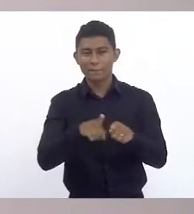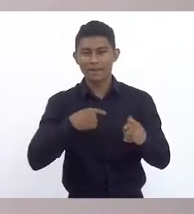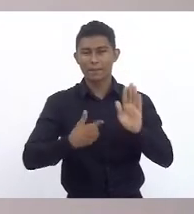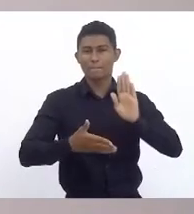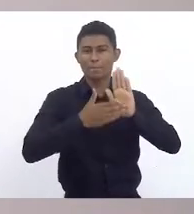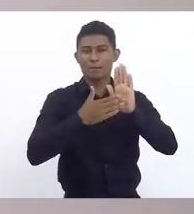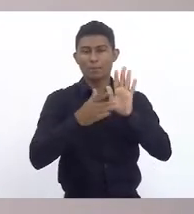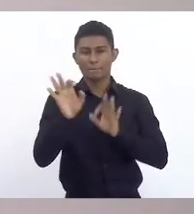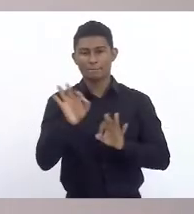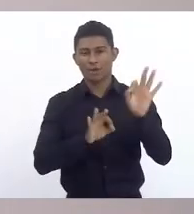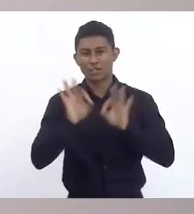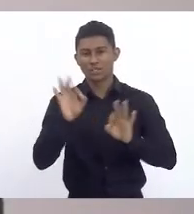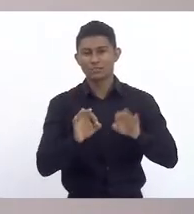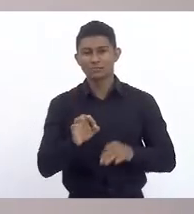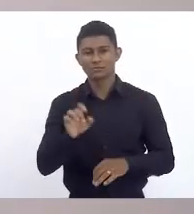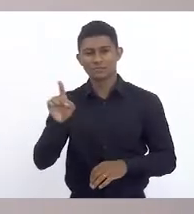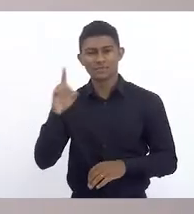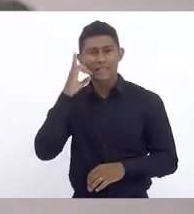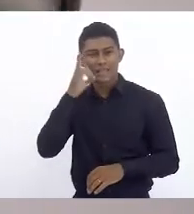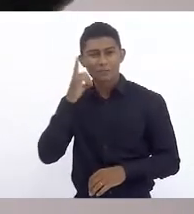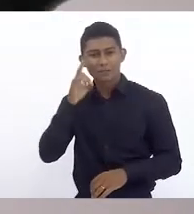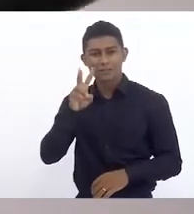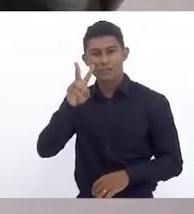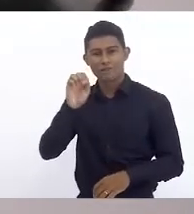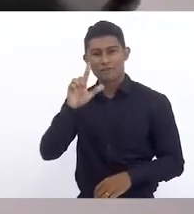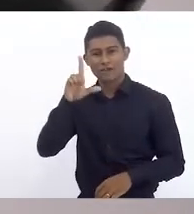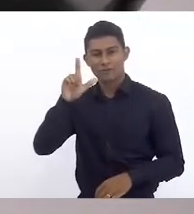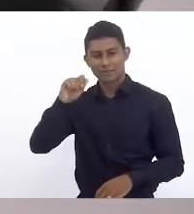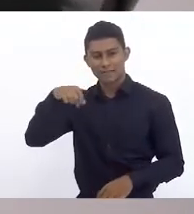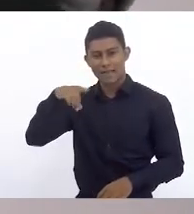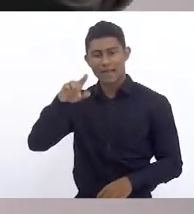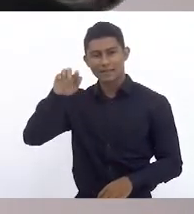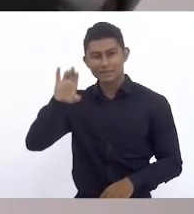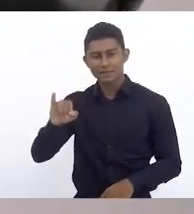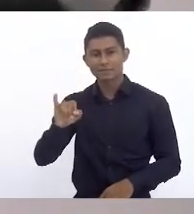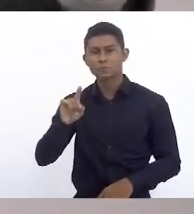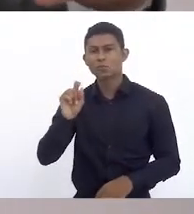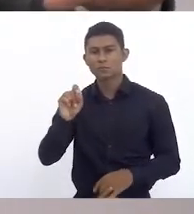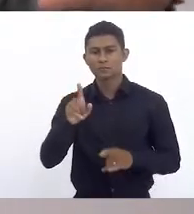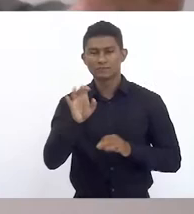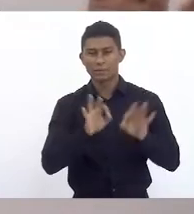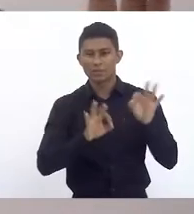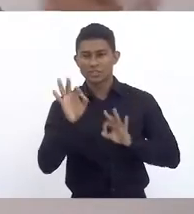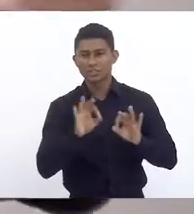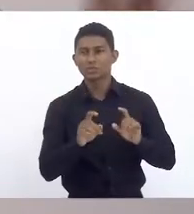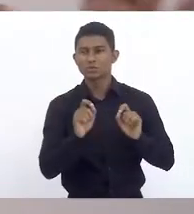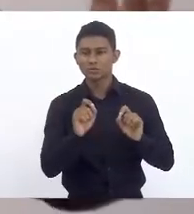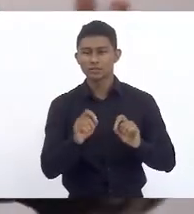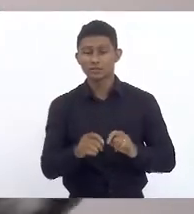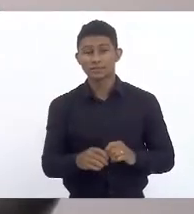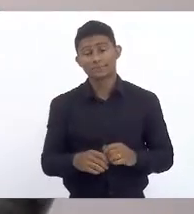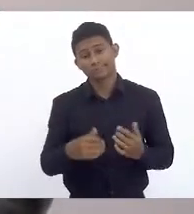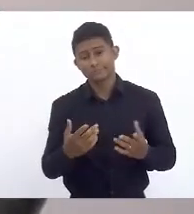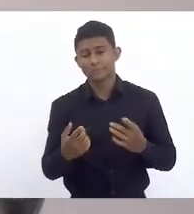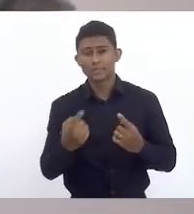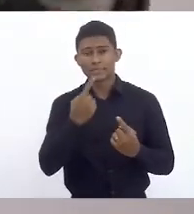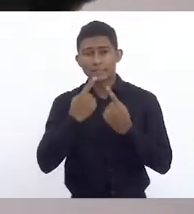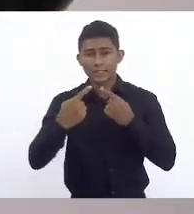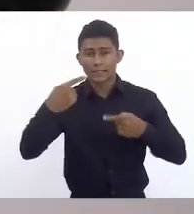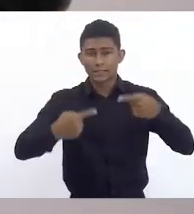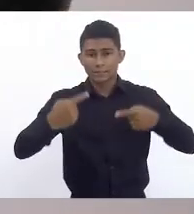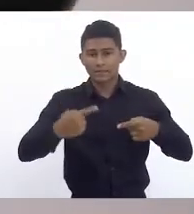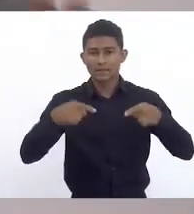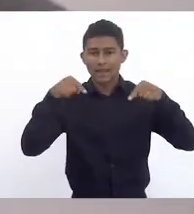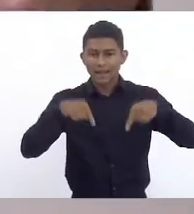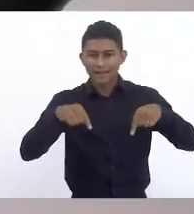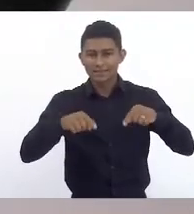projeto, aquela constitucionalidade por conveniência mesmo, para debater o mérito na casa.